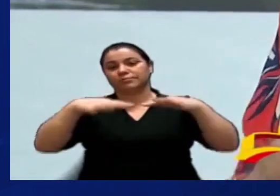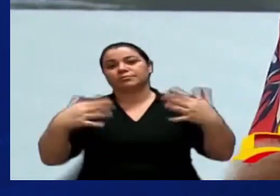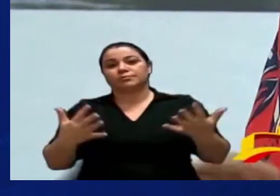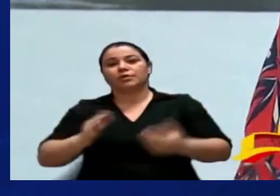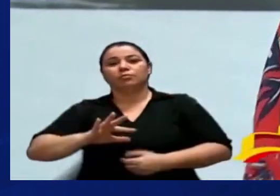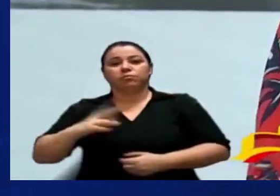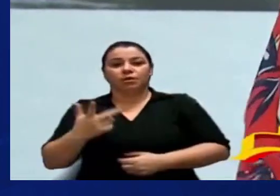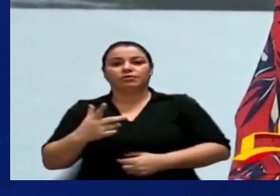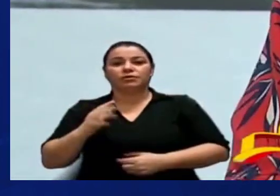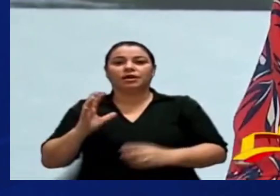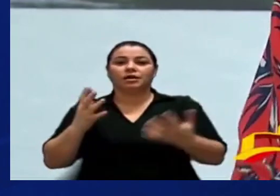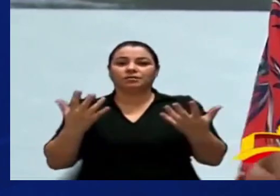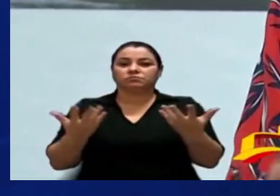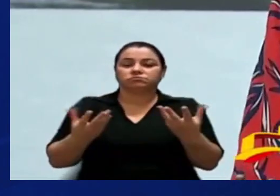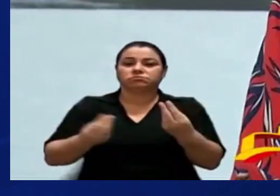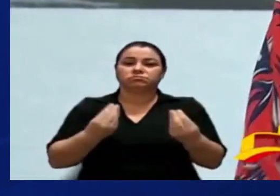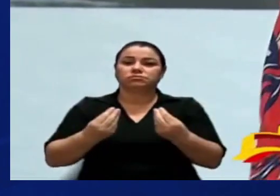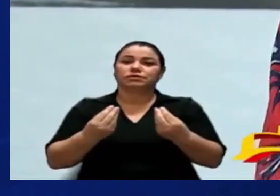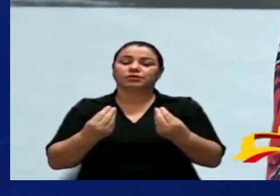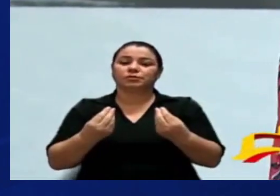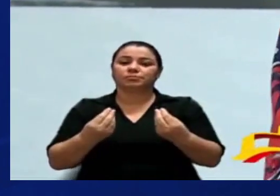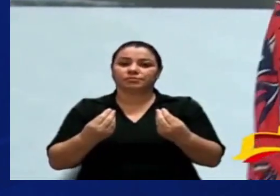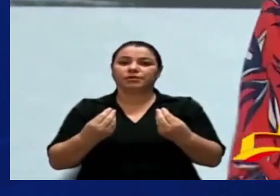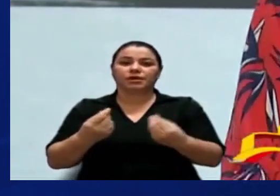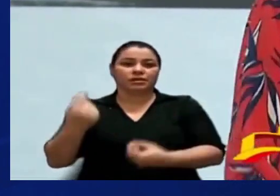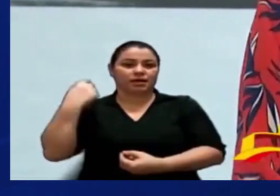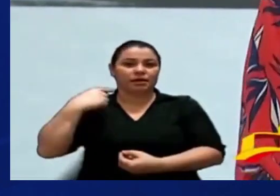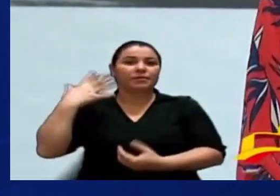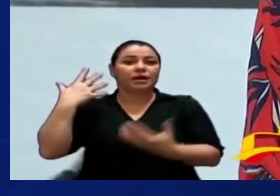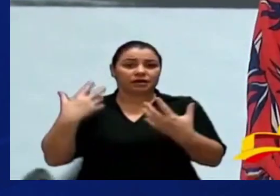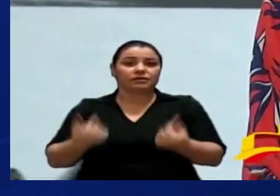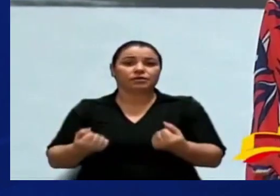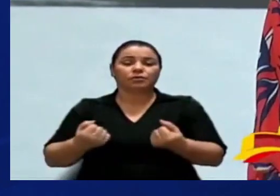Pode ter sido autorizado, o meio ambiente na época deu permissão,